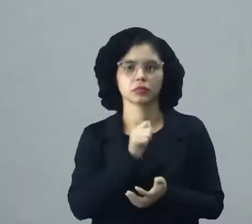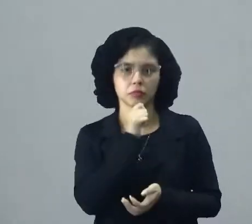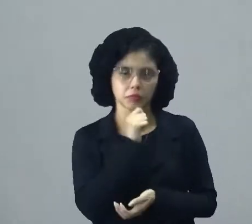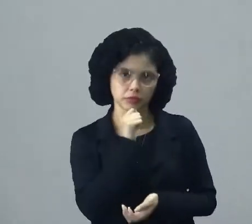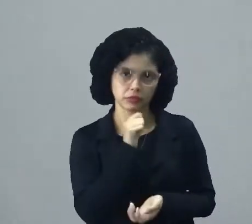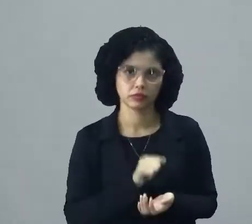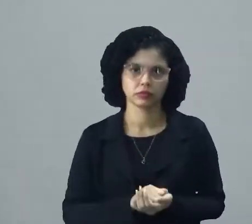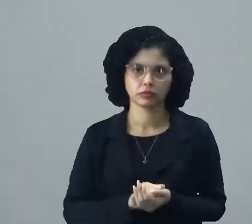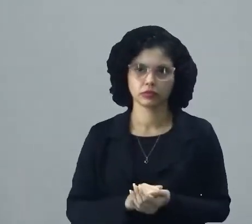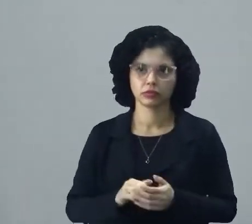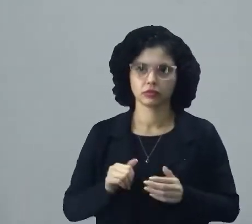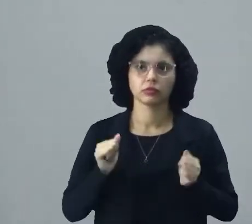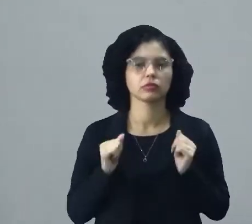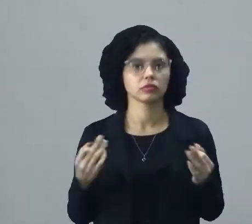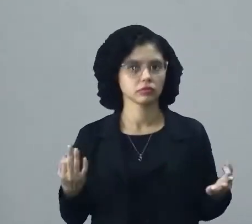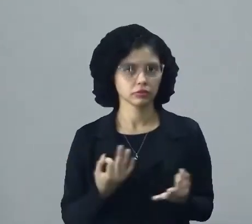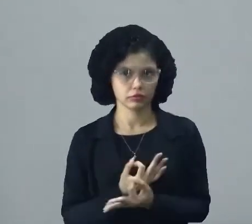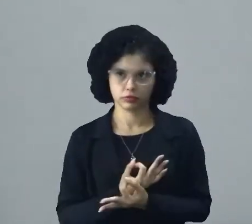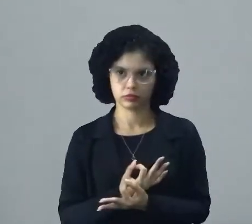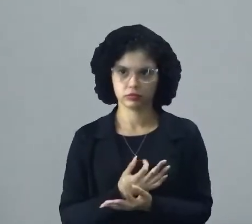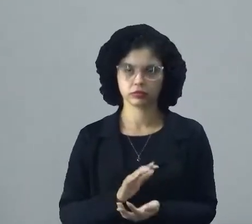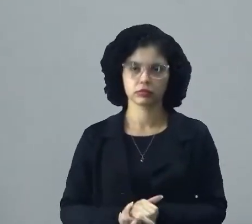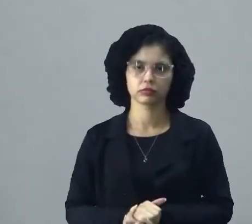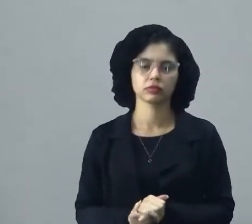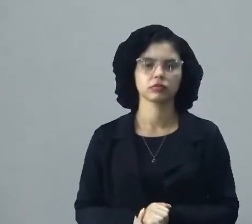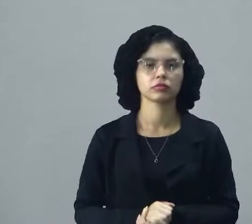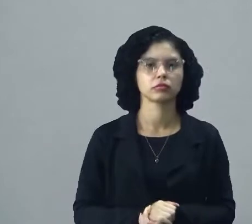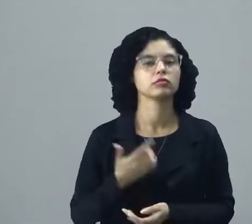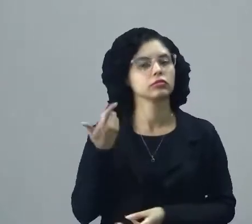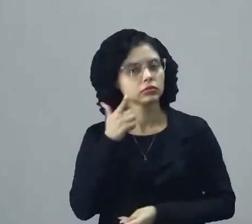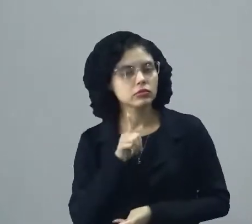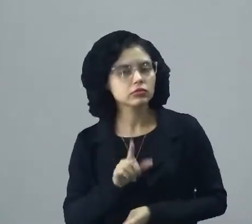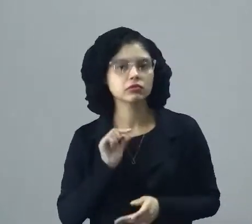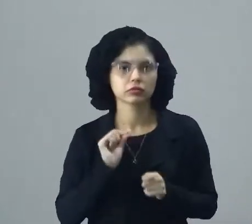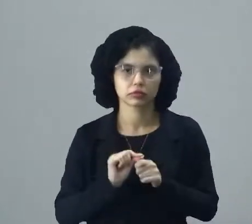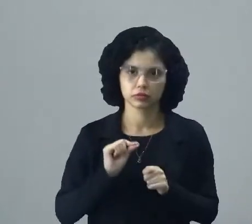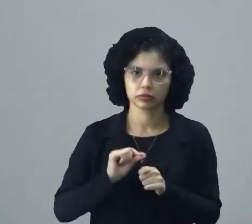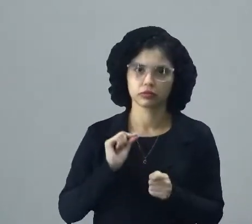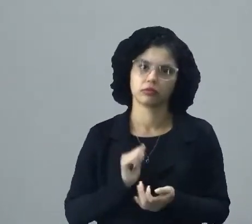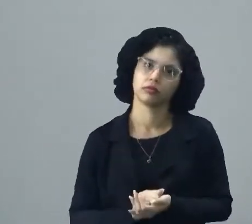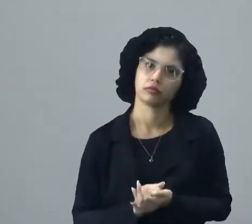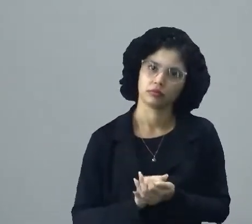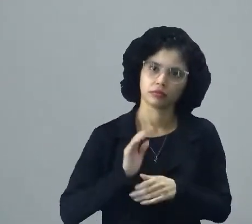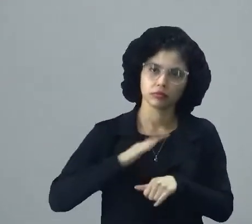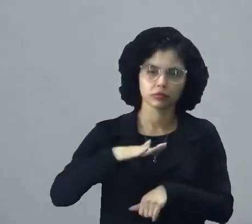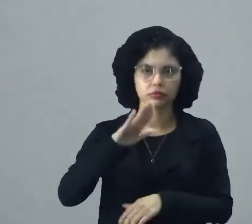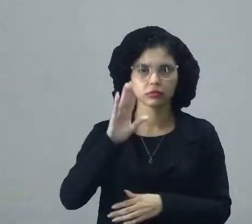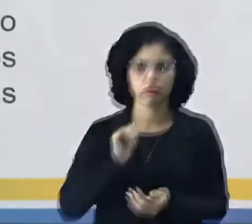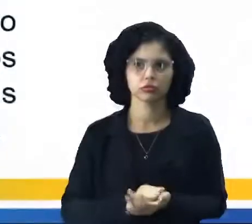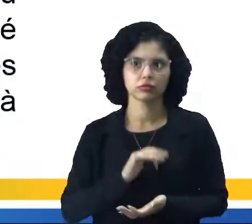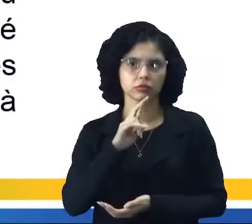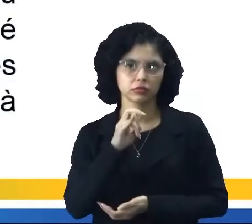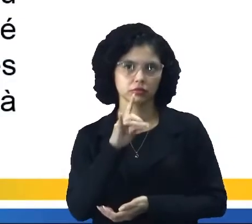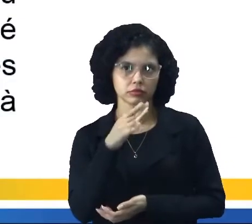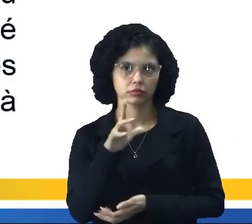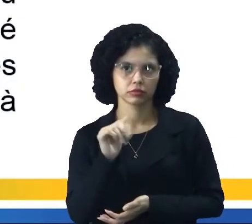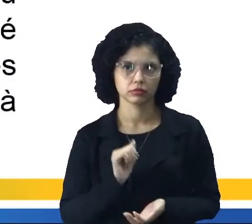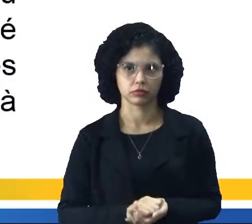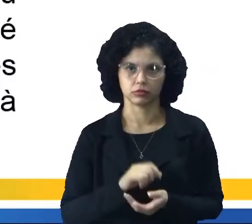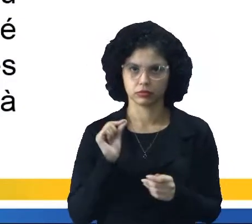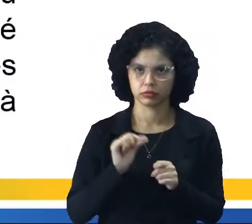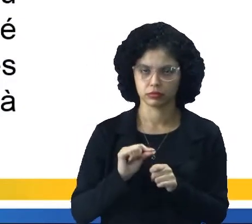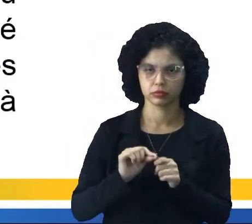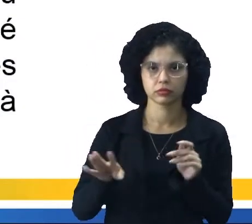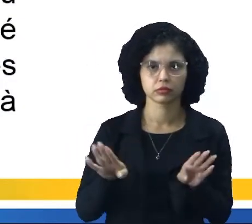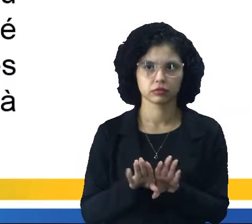estar pleno. Estando pleno, a gente avança e faz mais uma redefinição, que a gente já